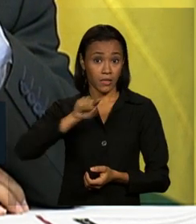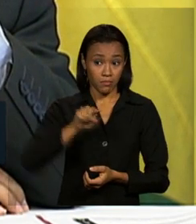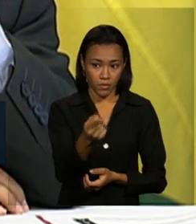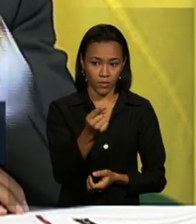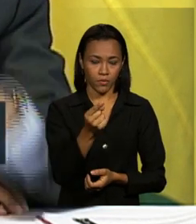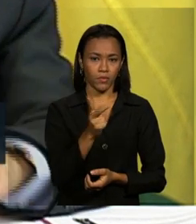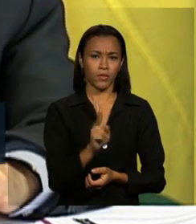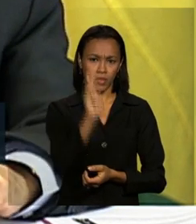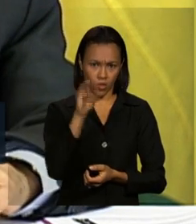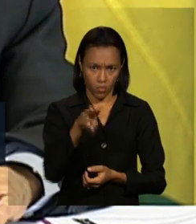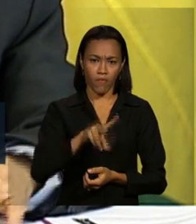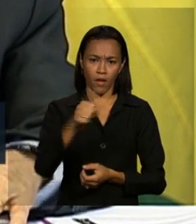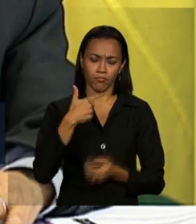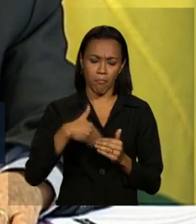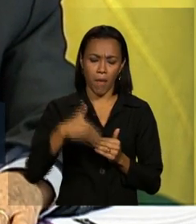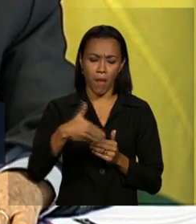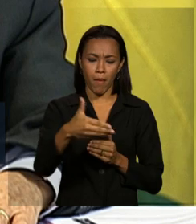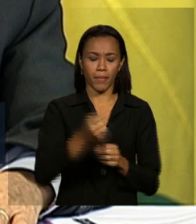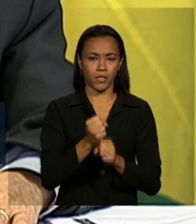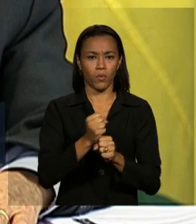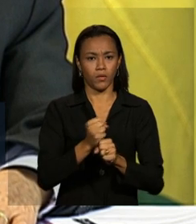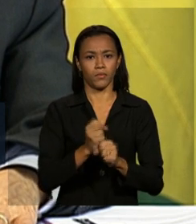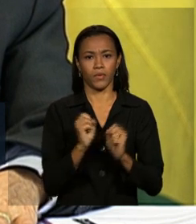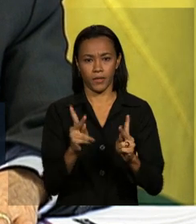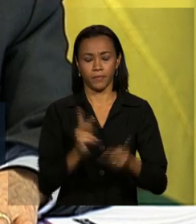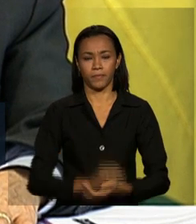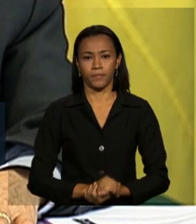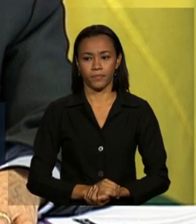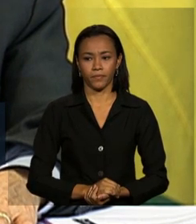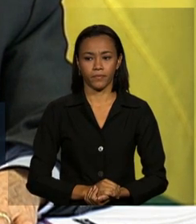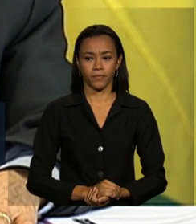implantados nos próximos 5 anos tá joia Muito obrigado